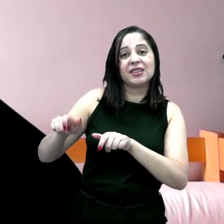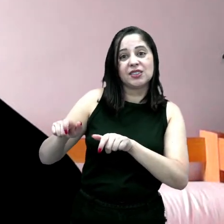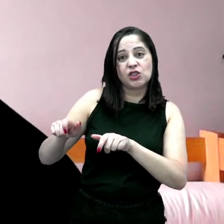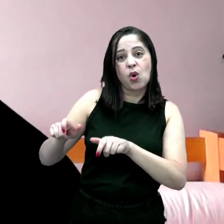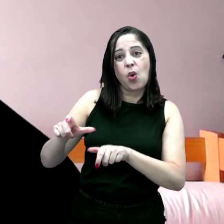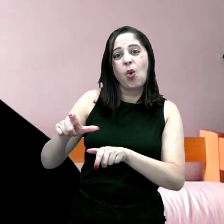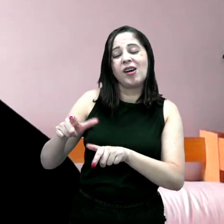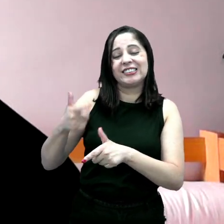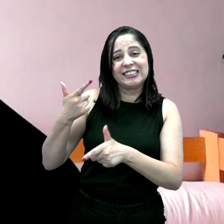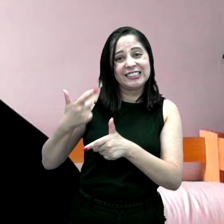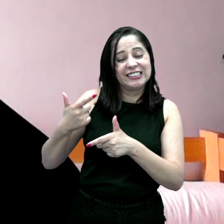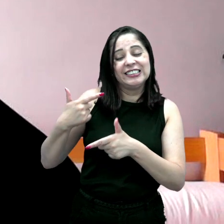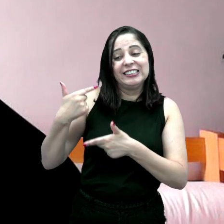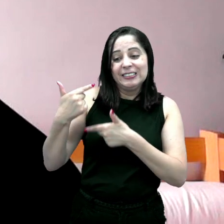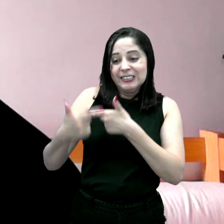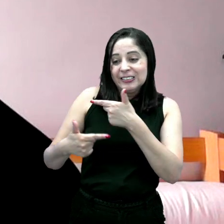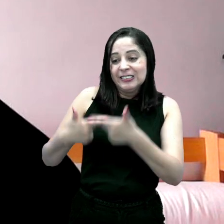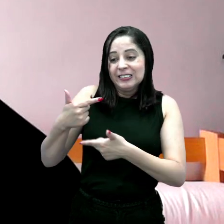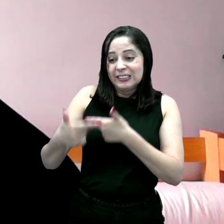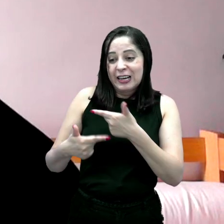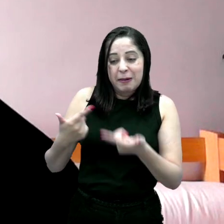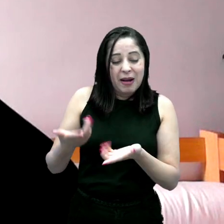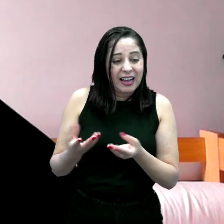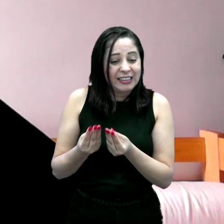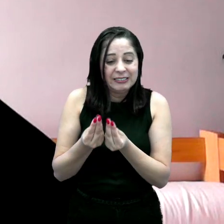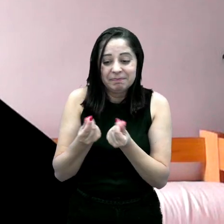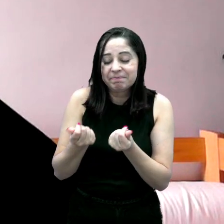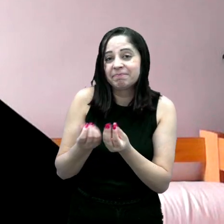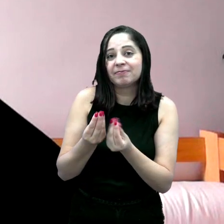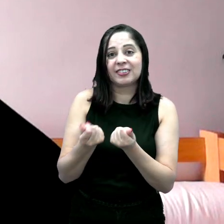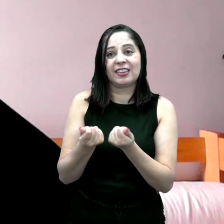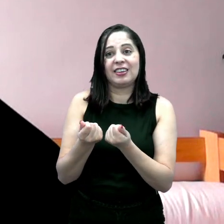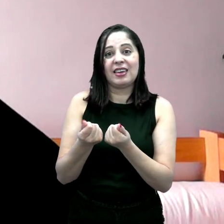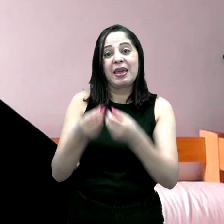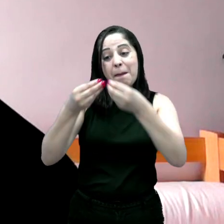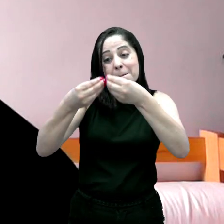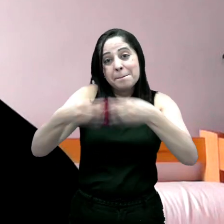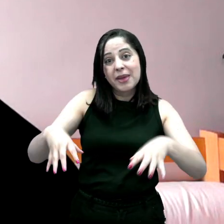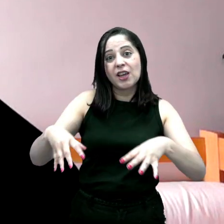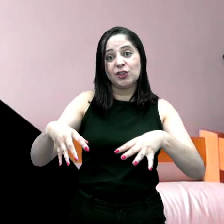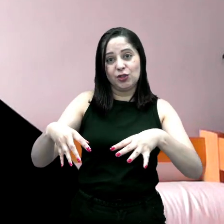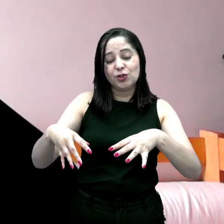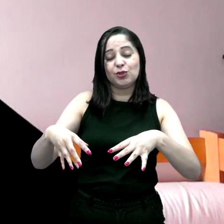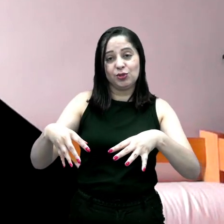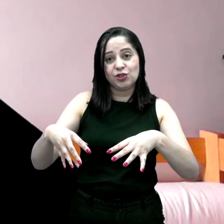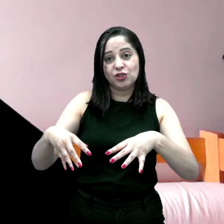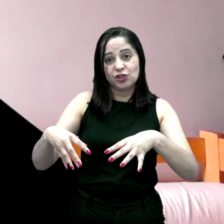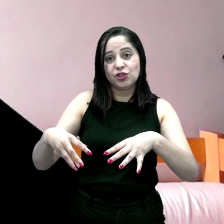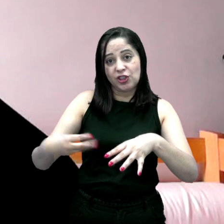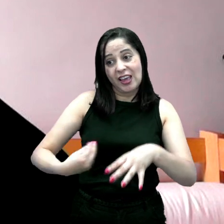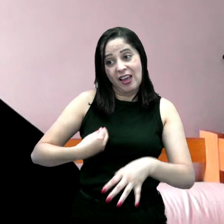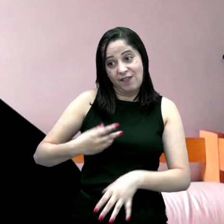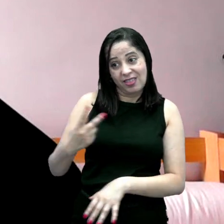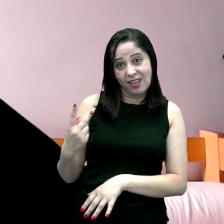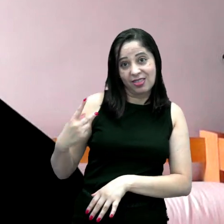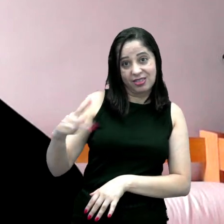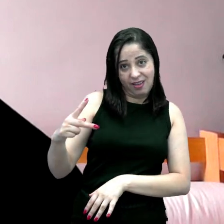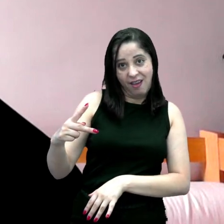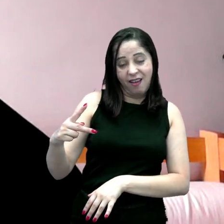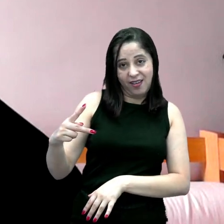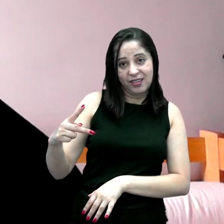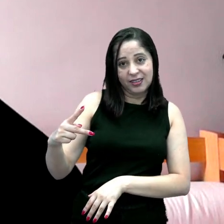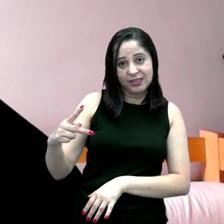situações desagradáveis, né? E aí acaba afetando ambos os lados, né? Essa pessoa que